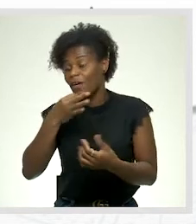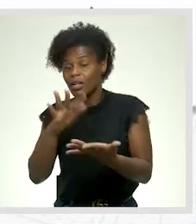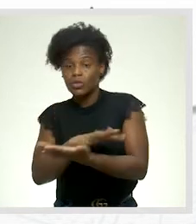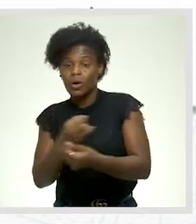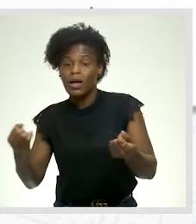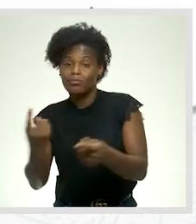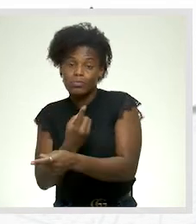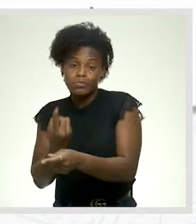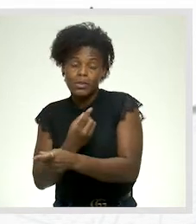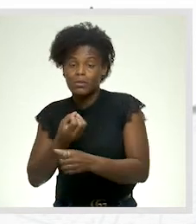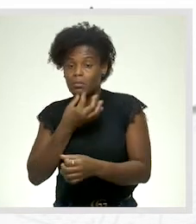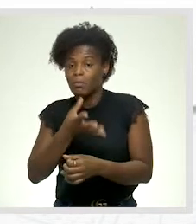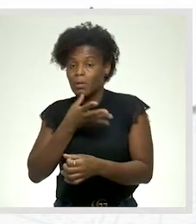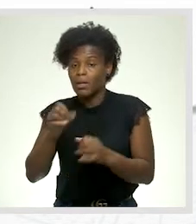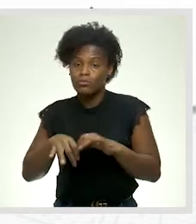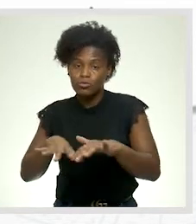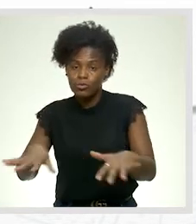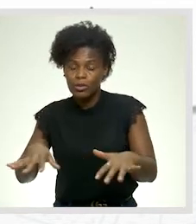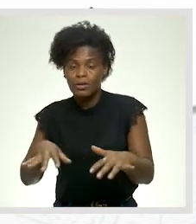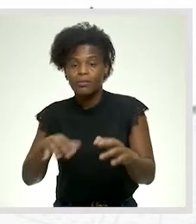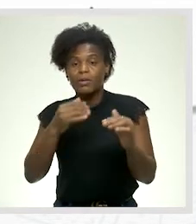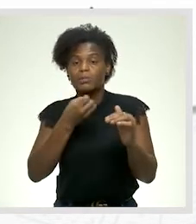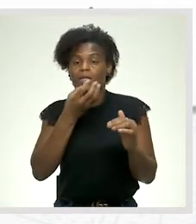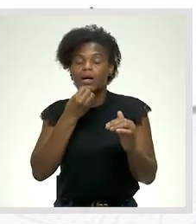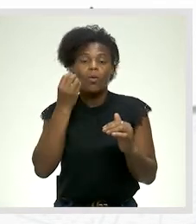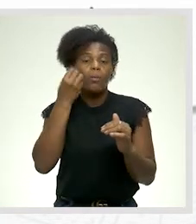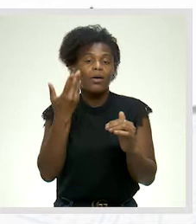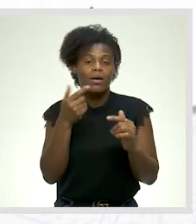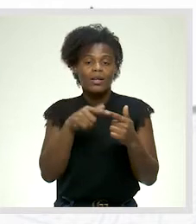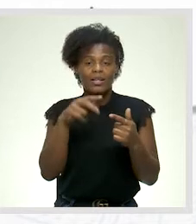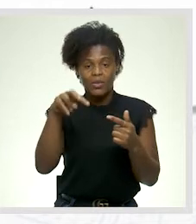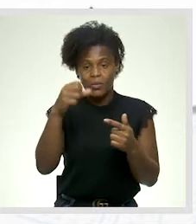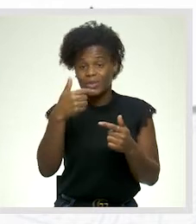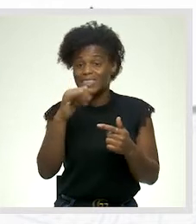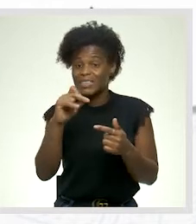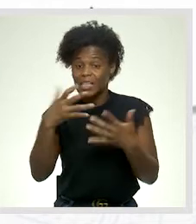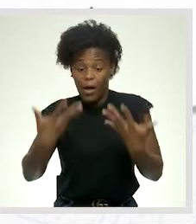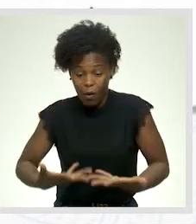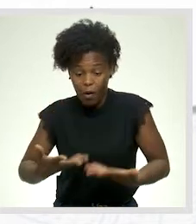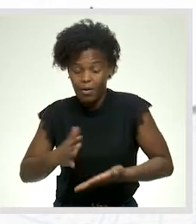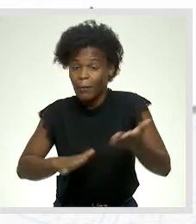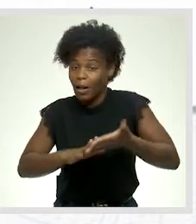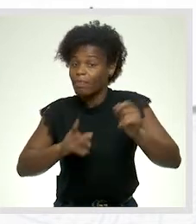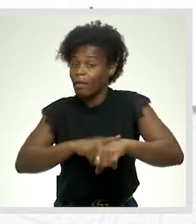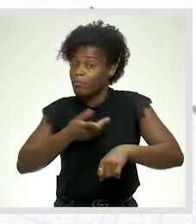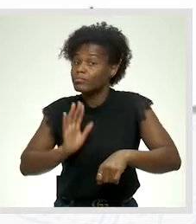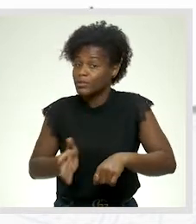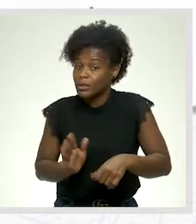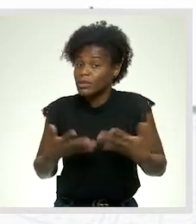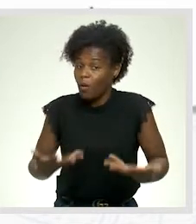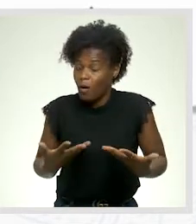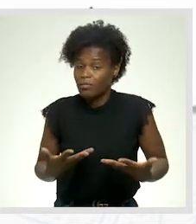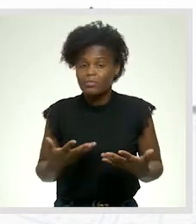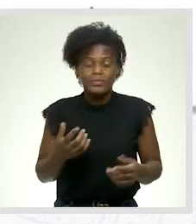relação às características, a notícia, portanto, é urgente, precisa de um tempo, portanto, o tempo